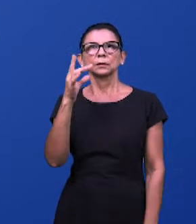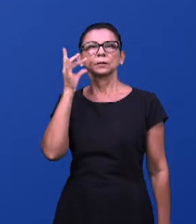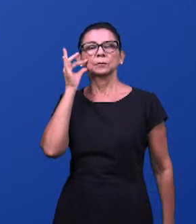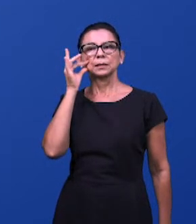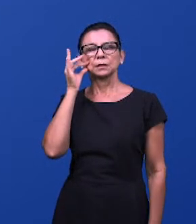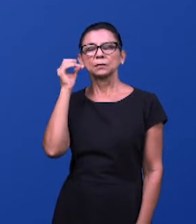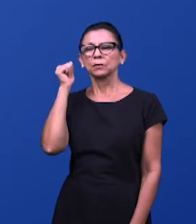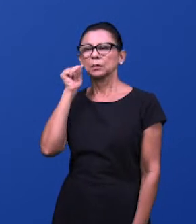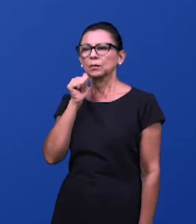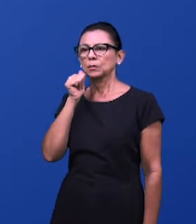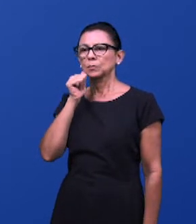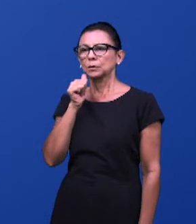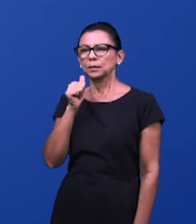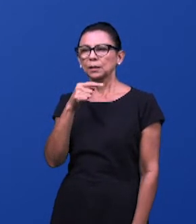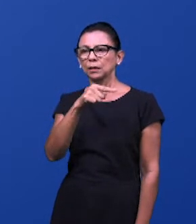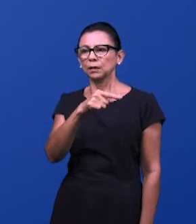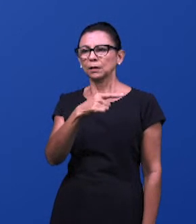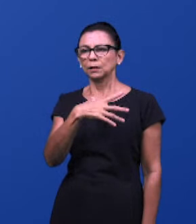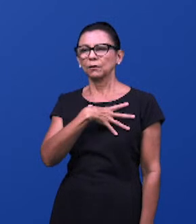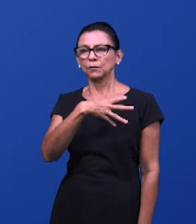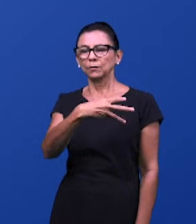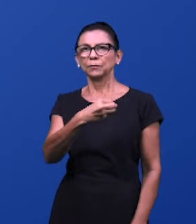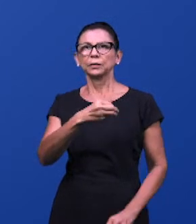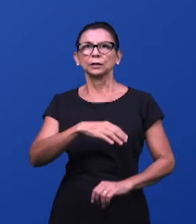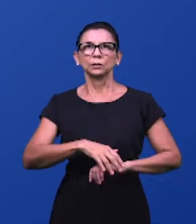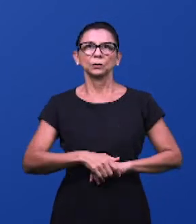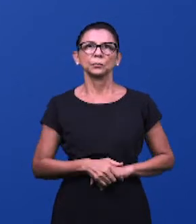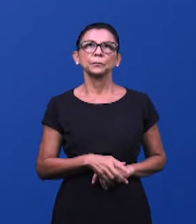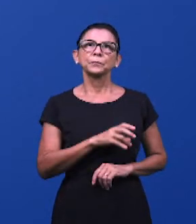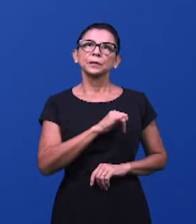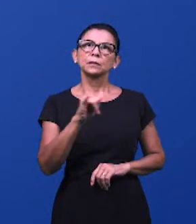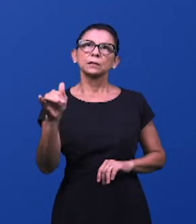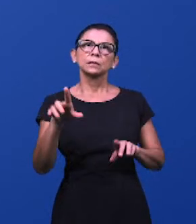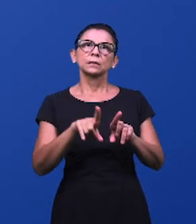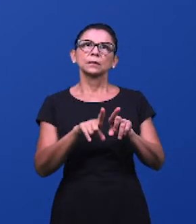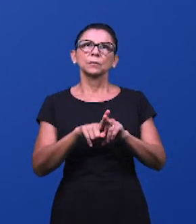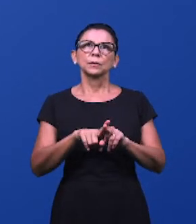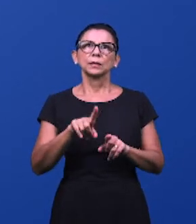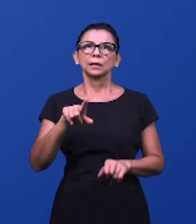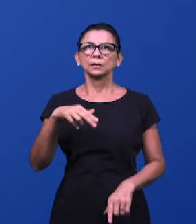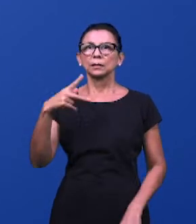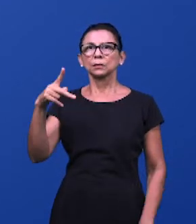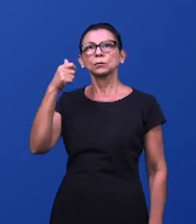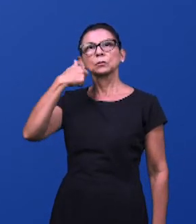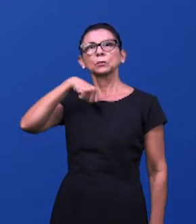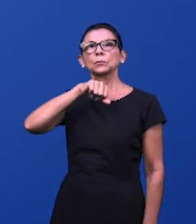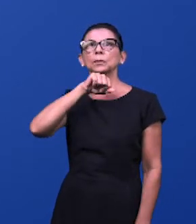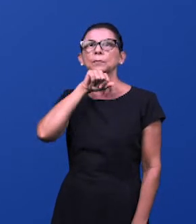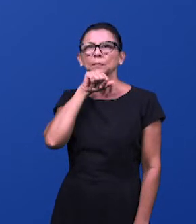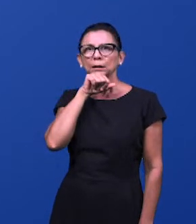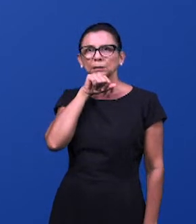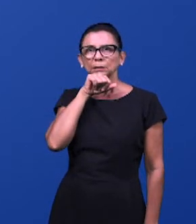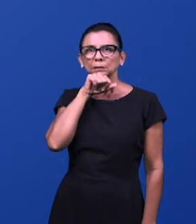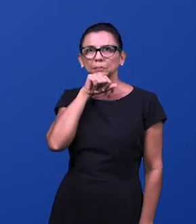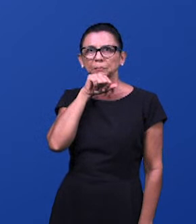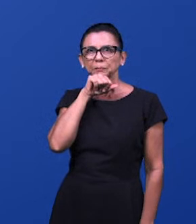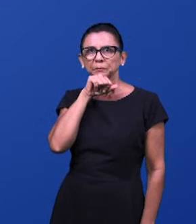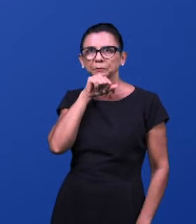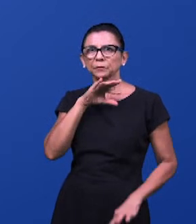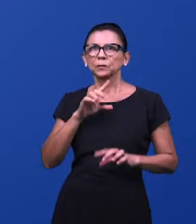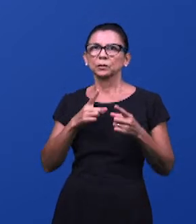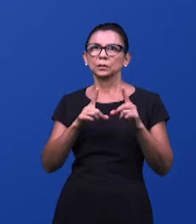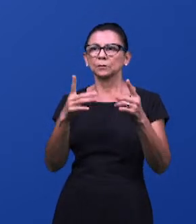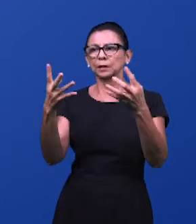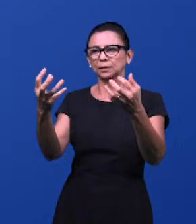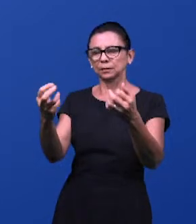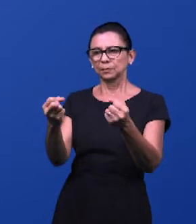teu filho. Depois disse ao discípulo: eis aí a tua mãe. E desde aquela hora o discípulo recebeu em sua casa. E esse mistério está